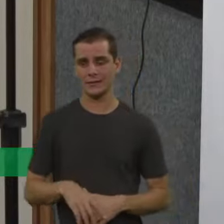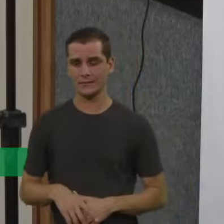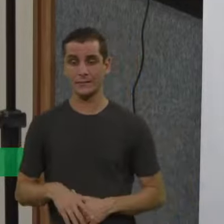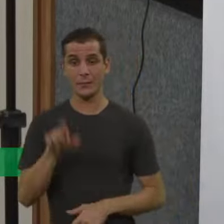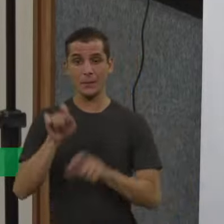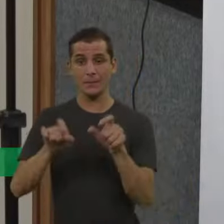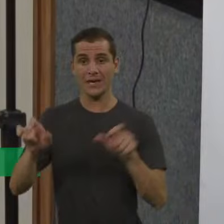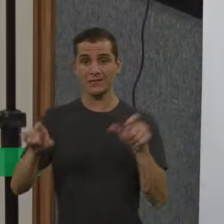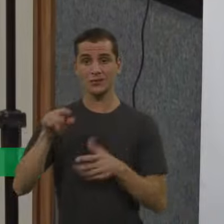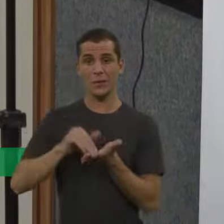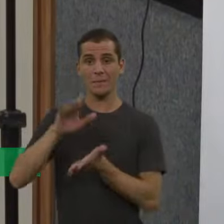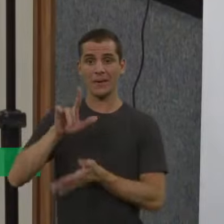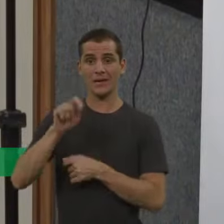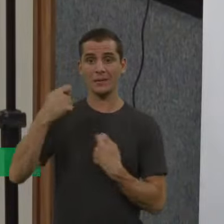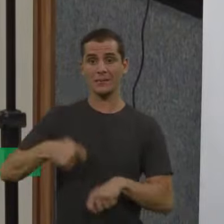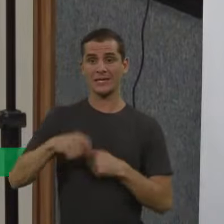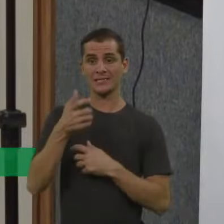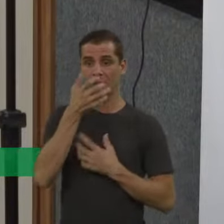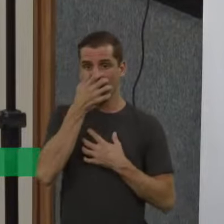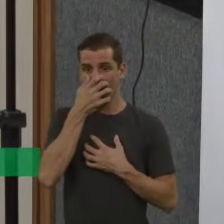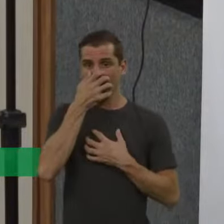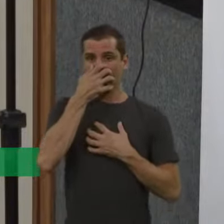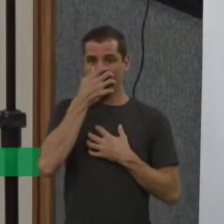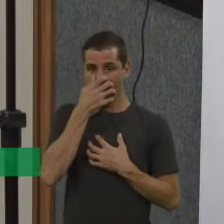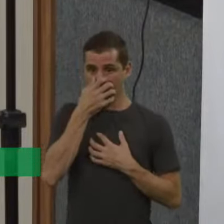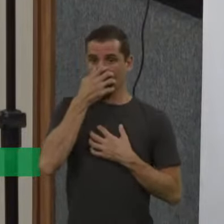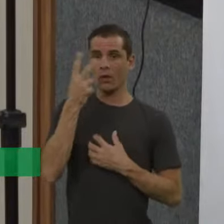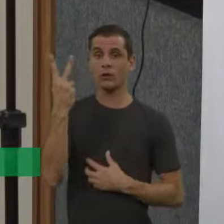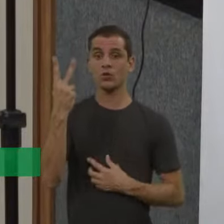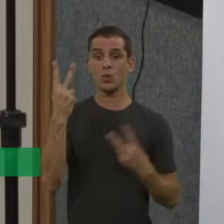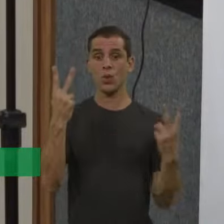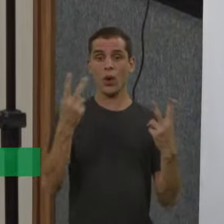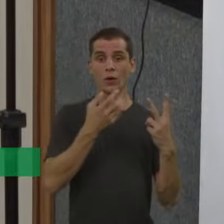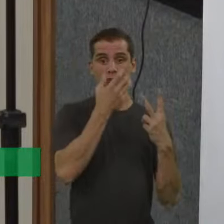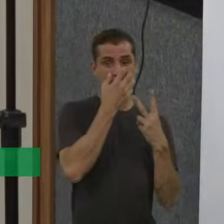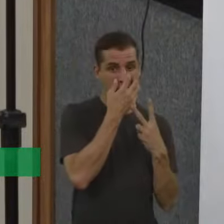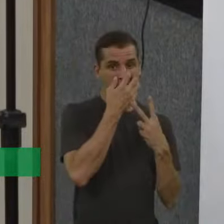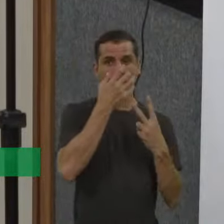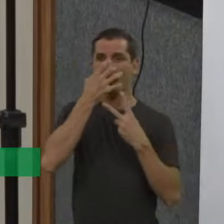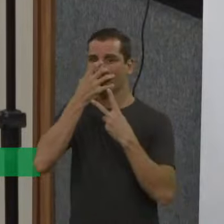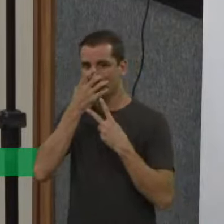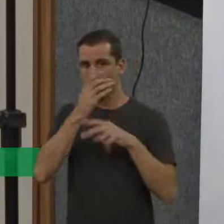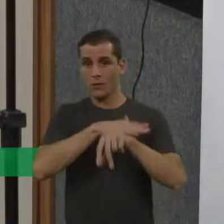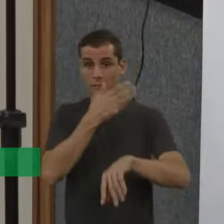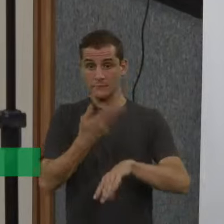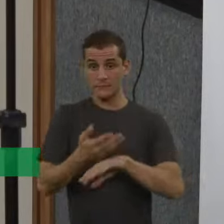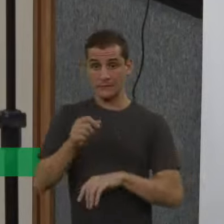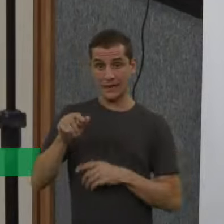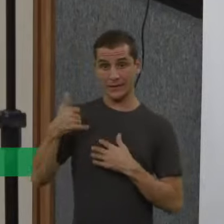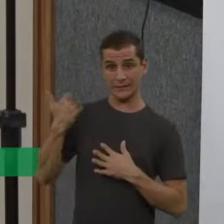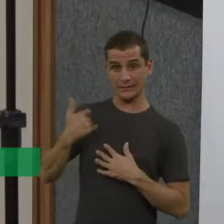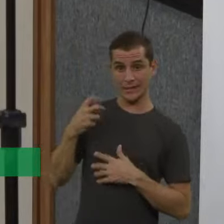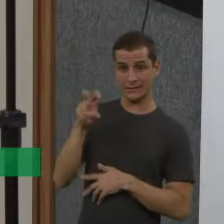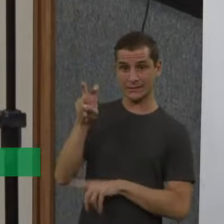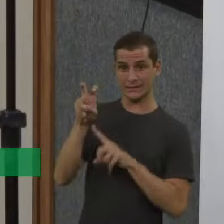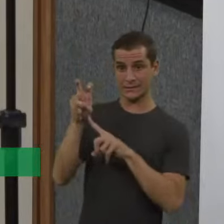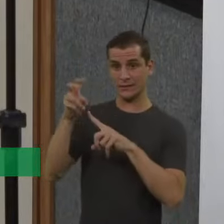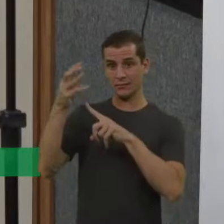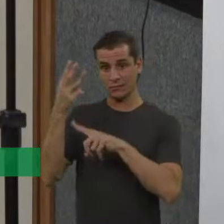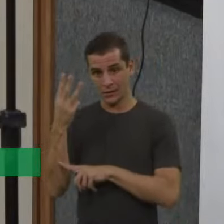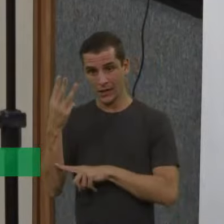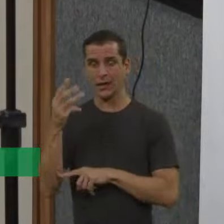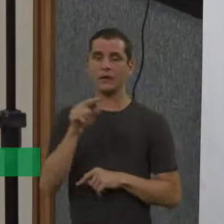mínimo, 2 inalações por dia quando crianças, e aí, acima dos 5 anos, são 3, são 6,